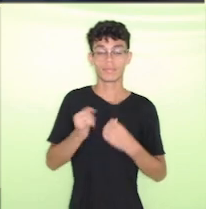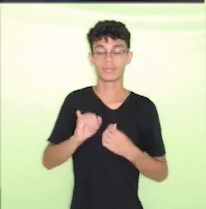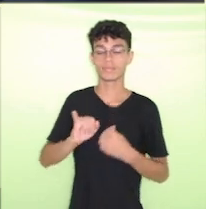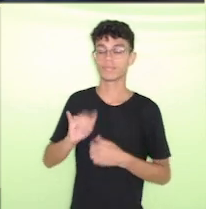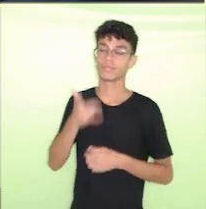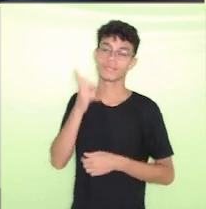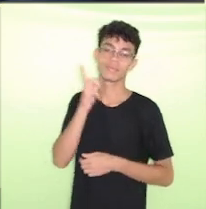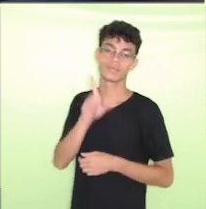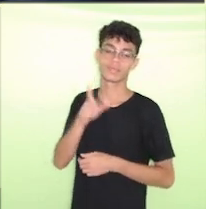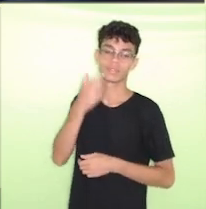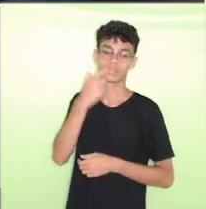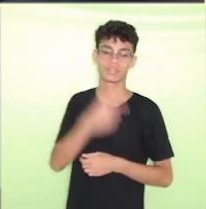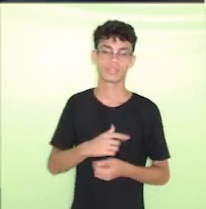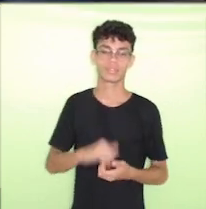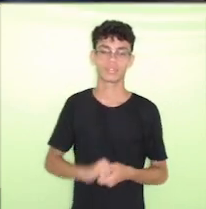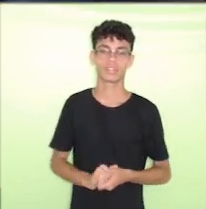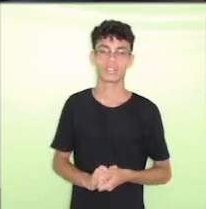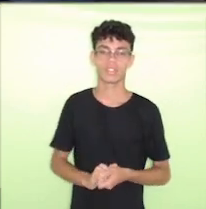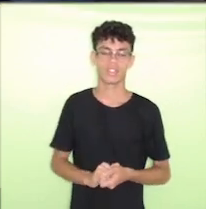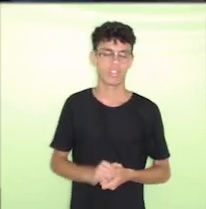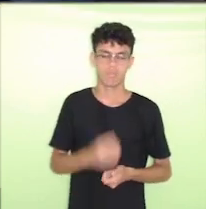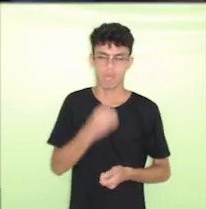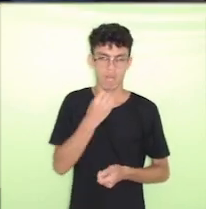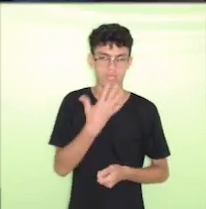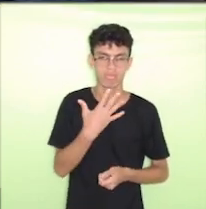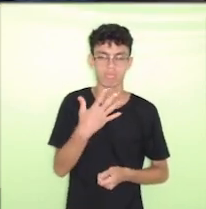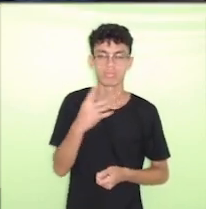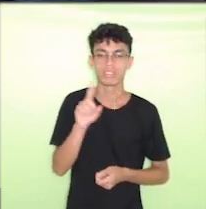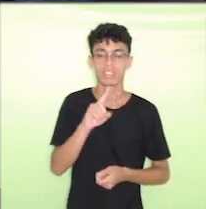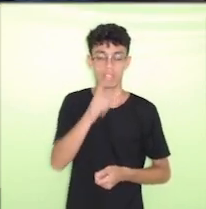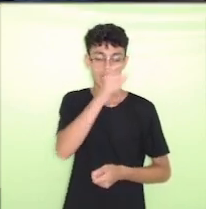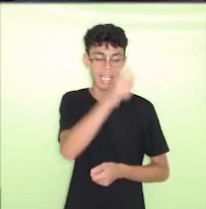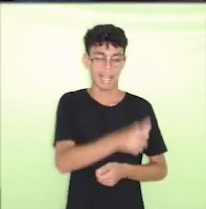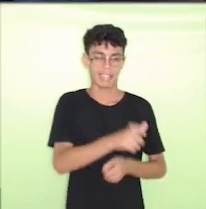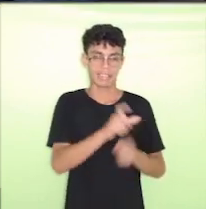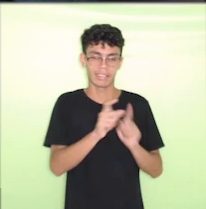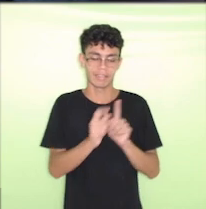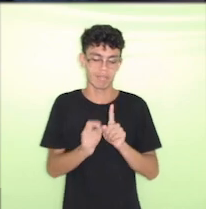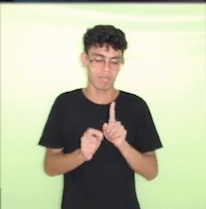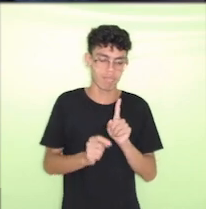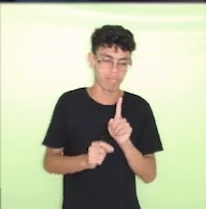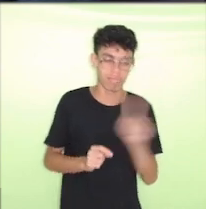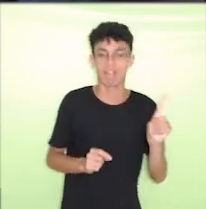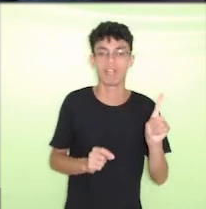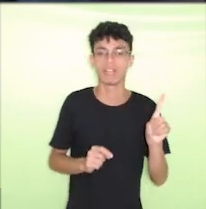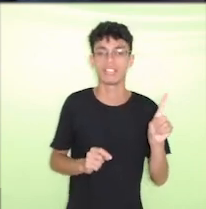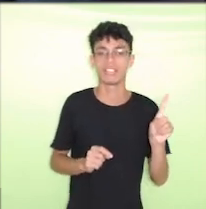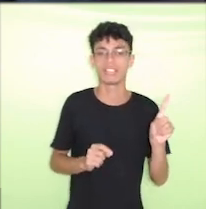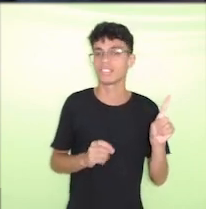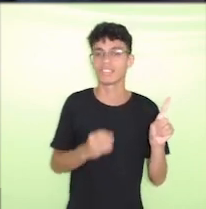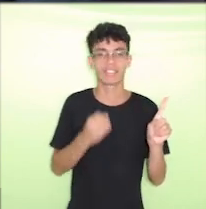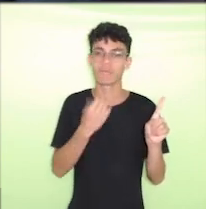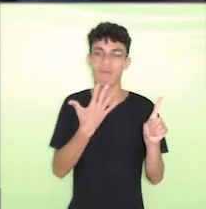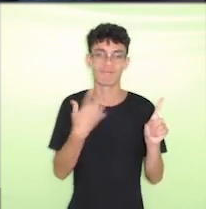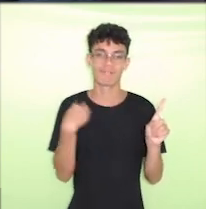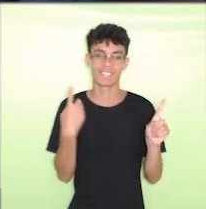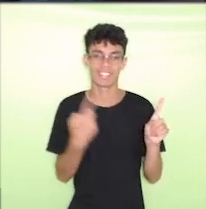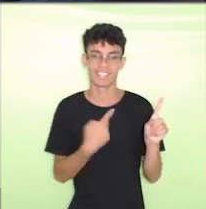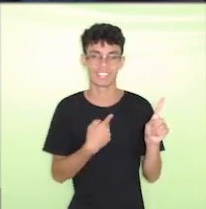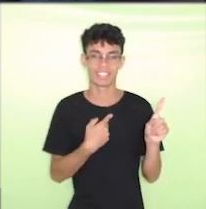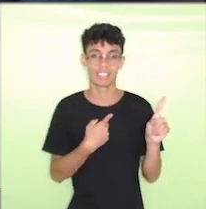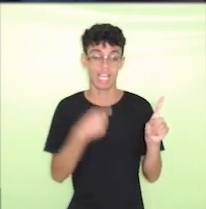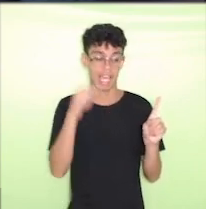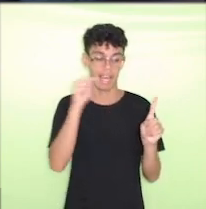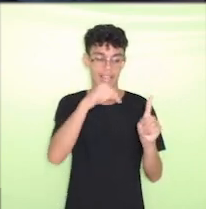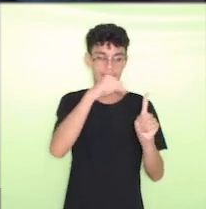conseguir? Não seria bom. Ela seria afastada e isso não é agradável para nós. Ela se destaca